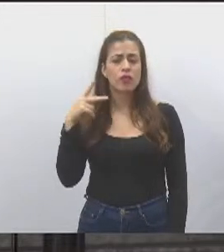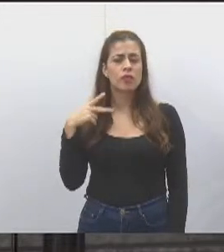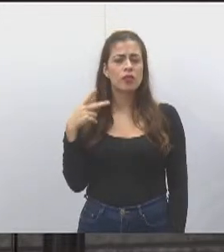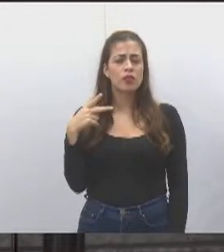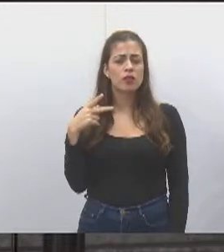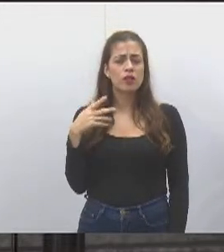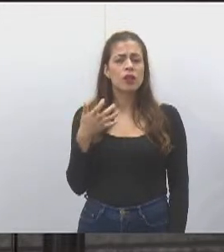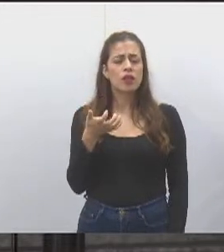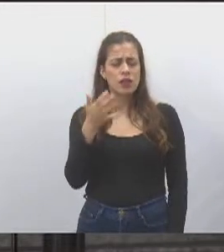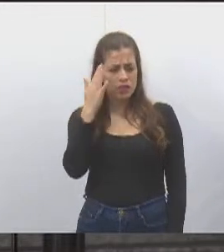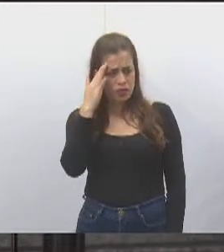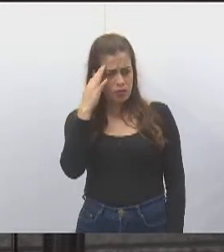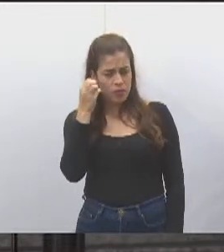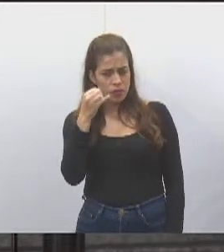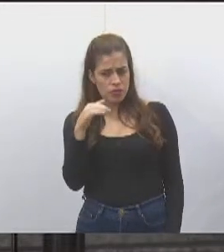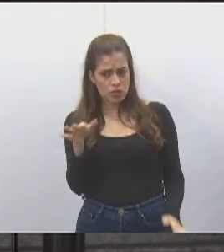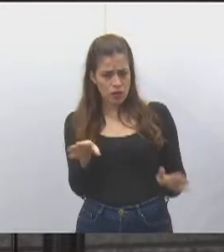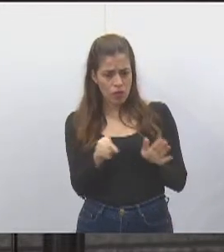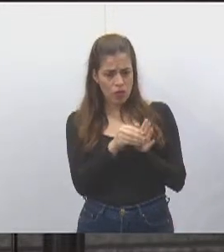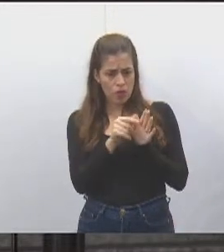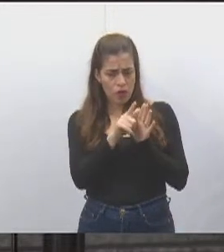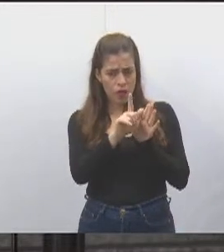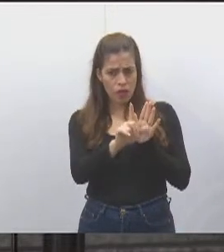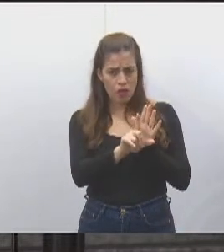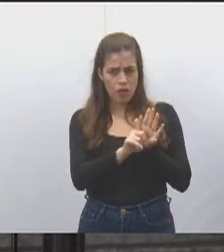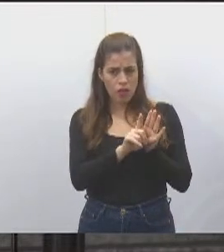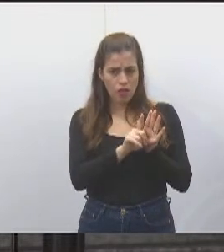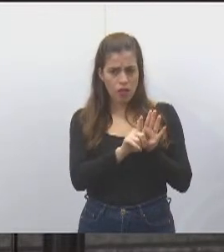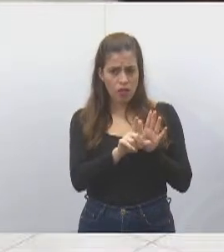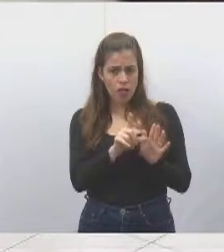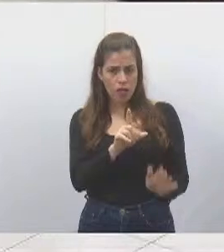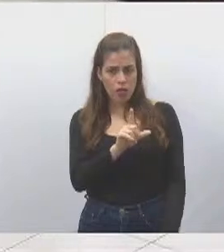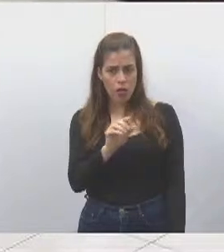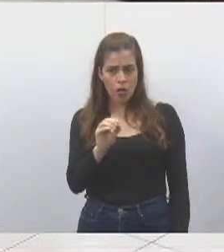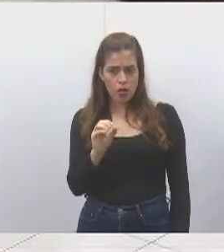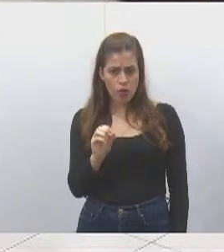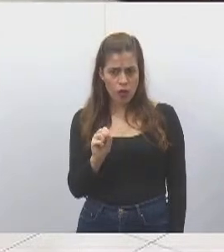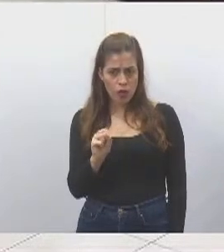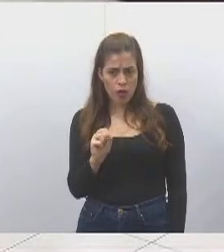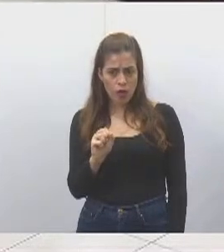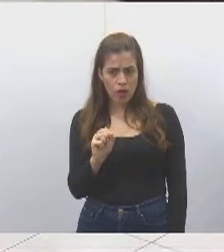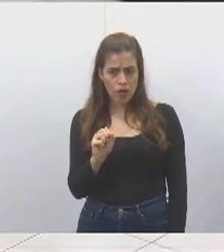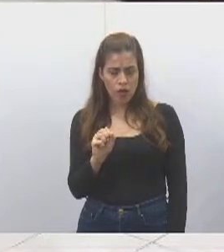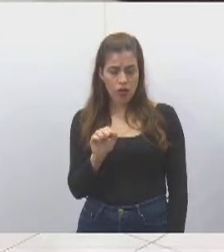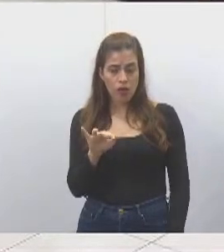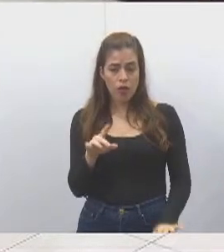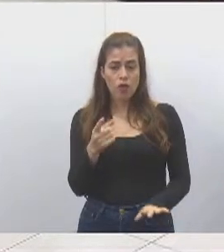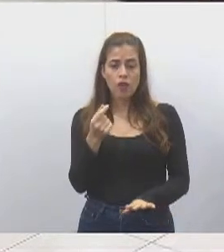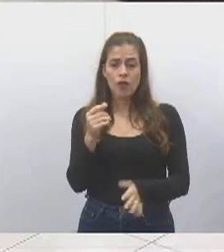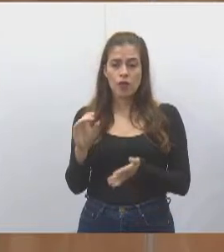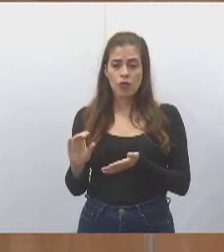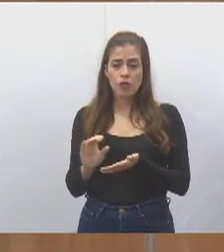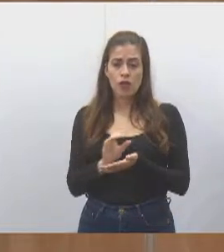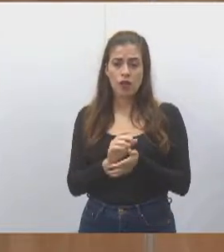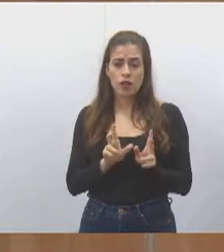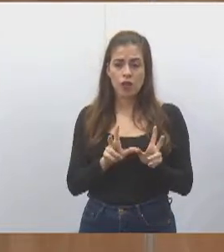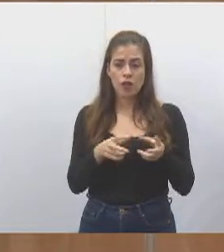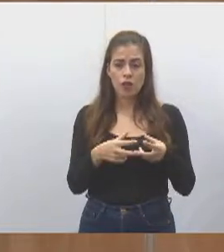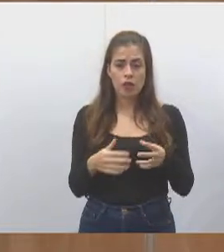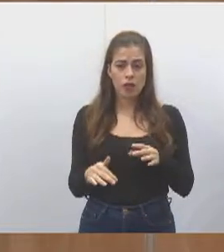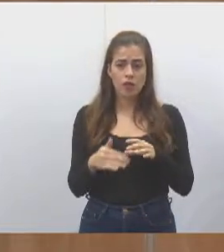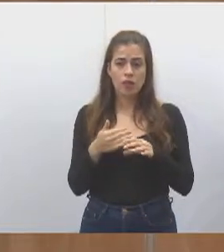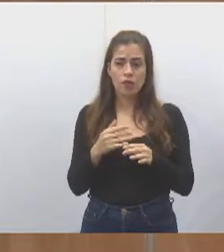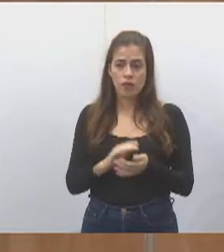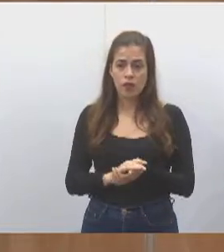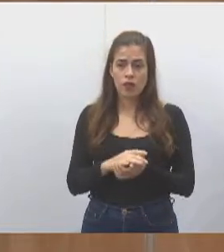está enquadrado na LOA, sabe? O valor que a Câmara envia para o